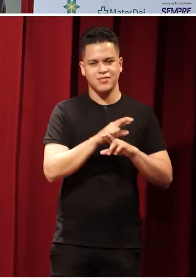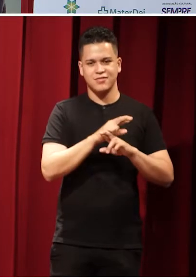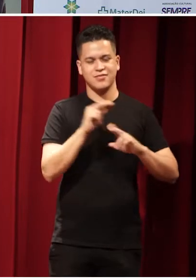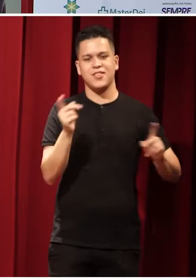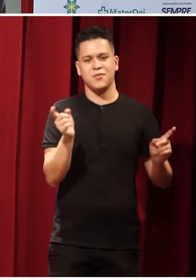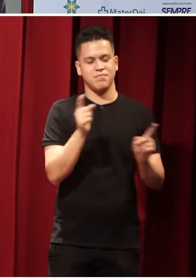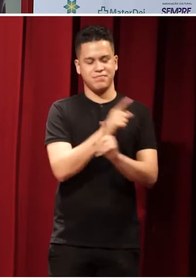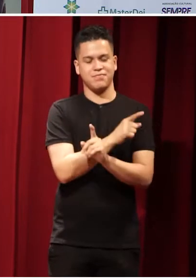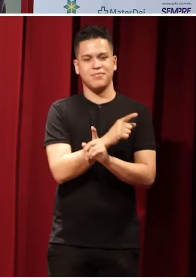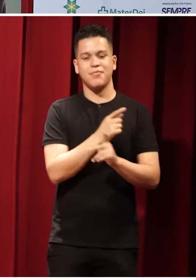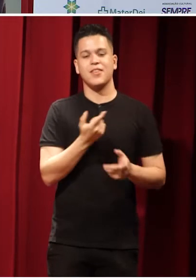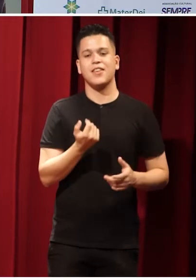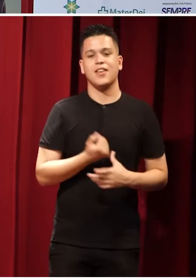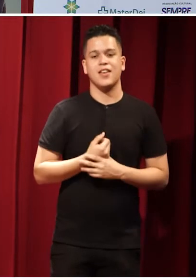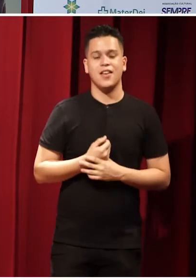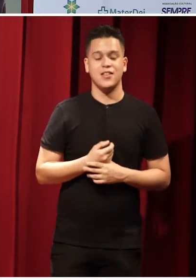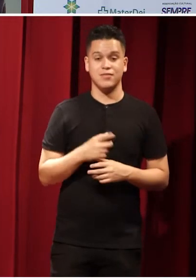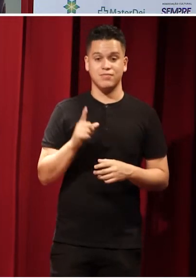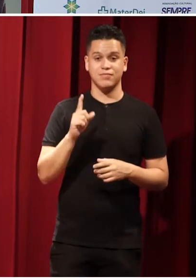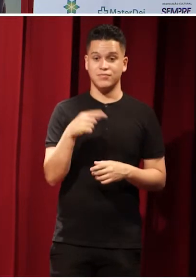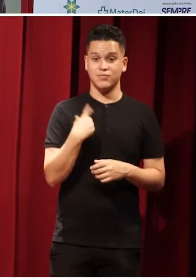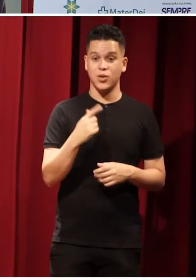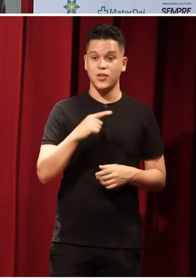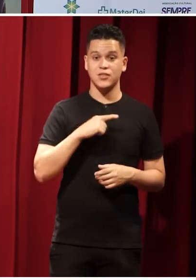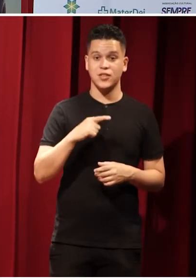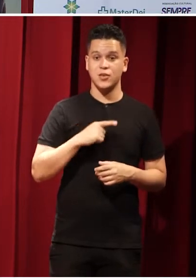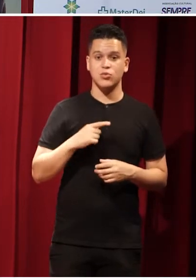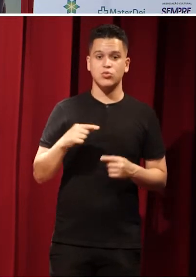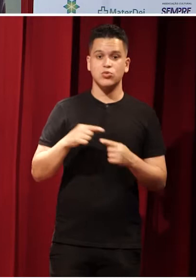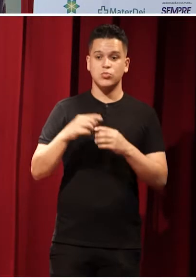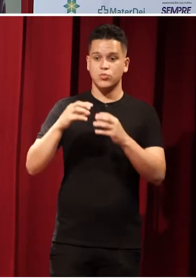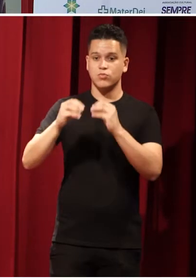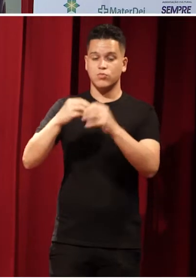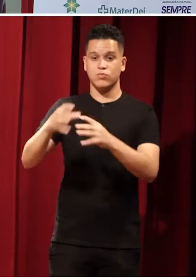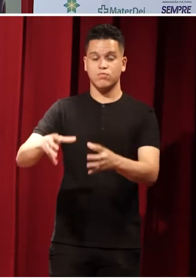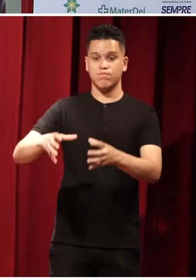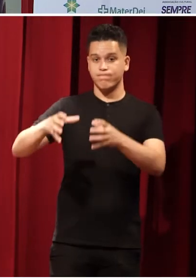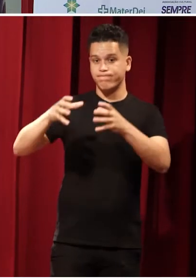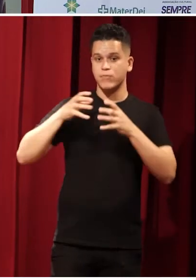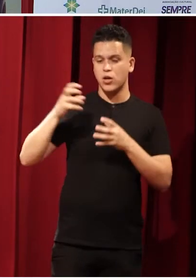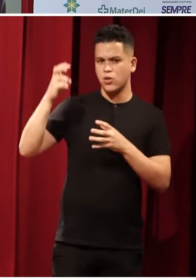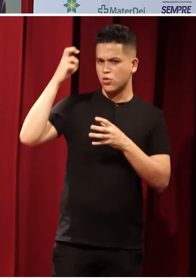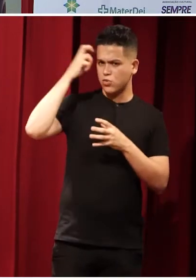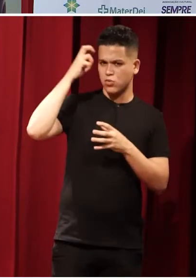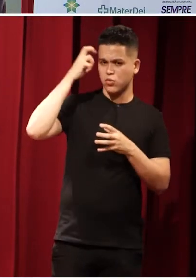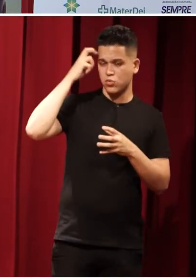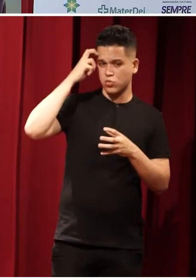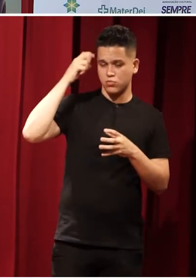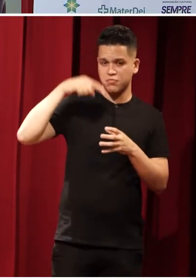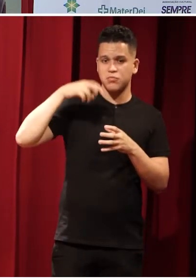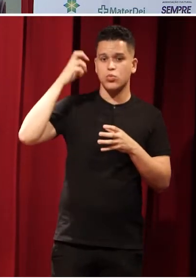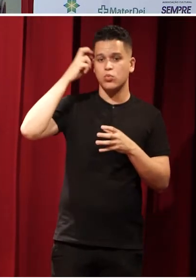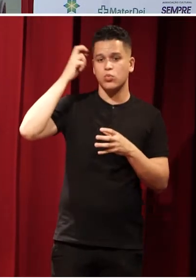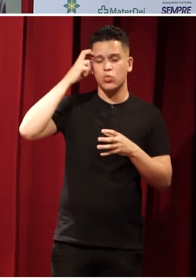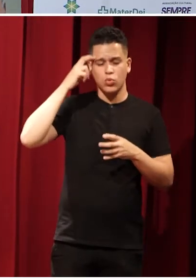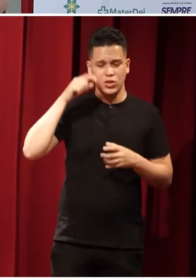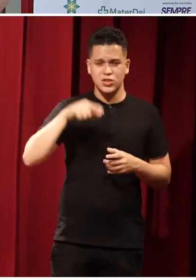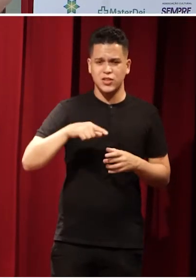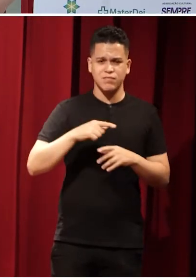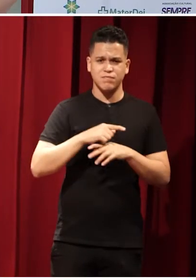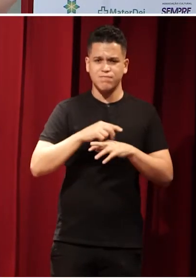gente possa imaginar, a herança cultural do Delfim Neto foi um